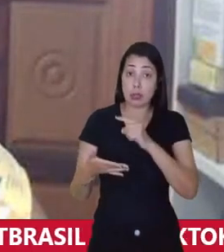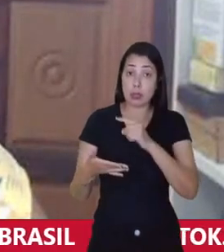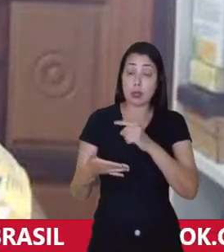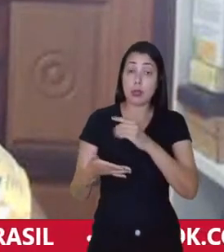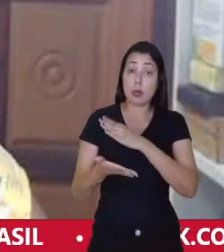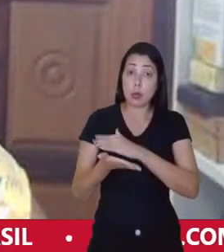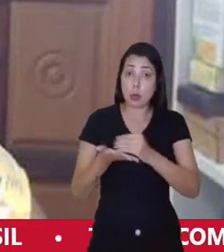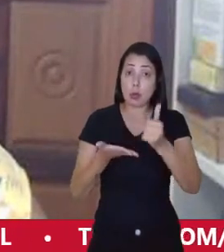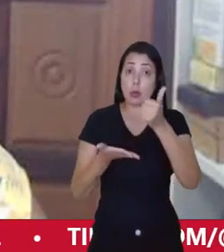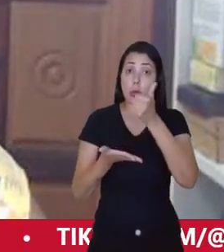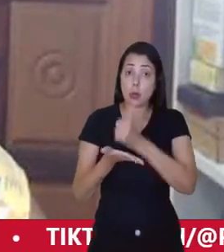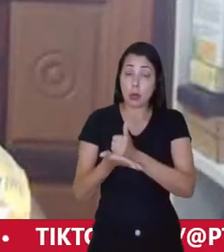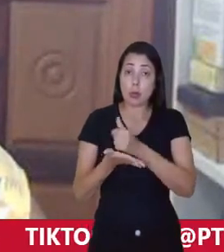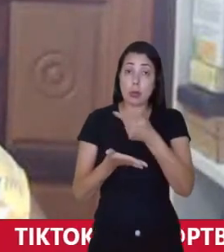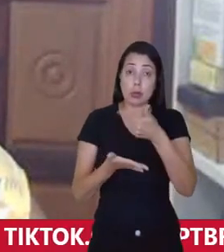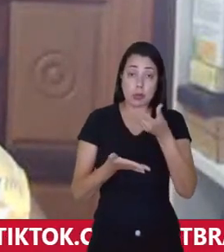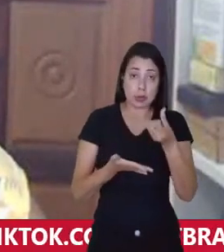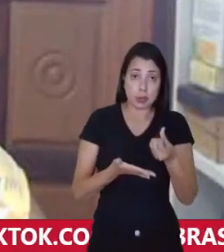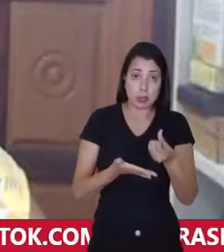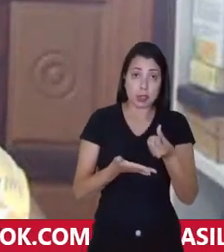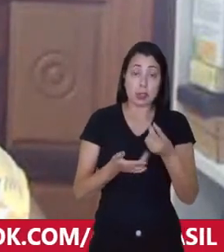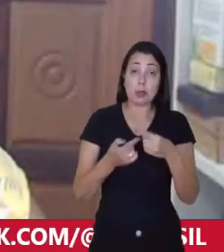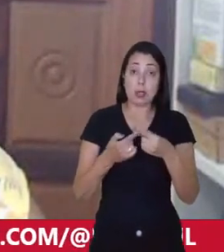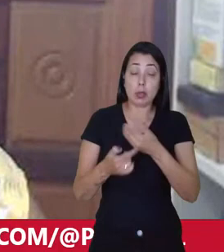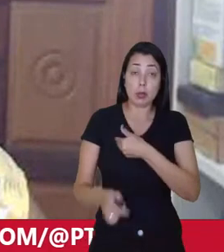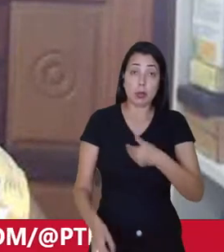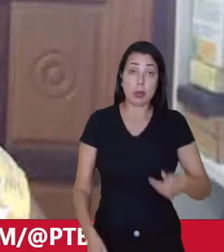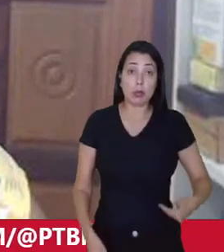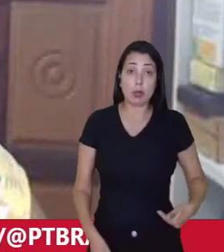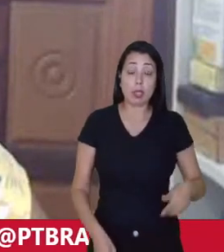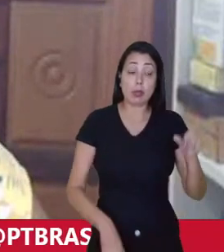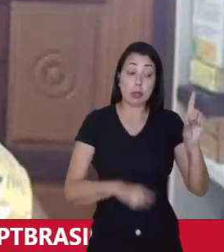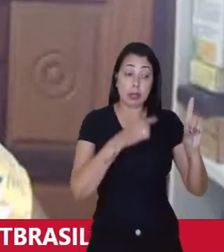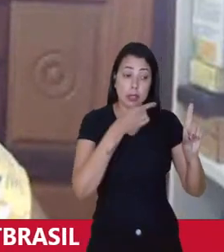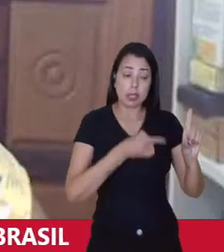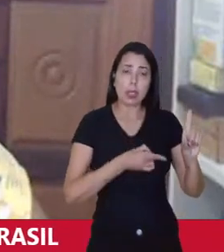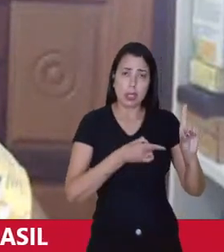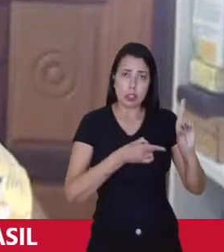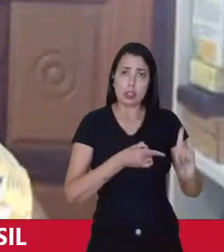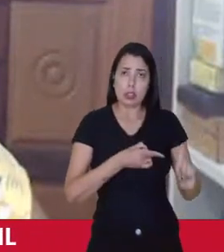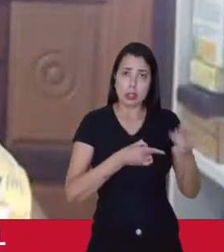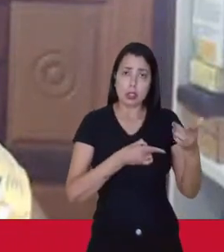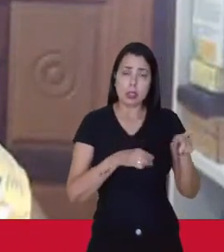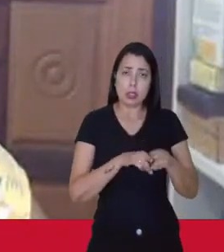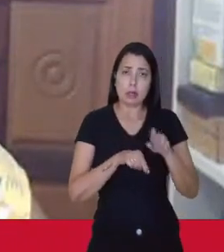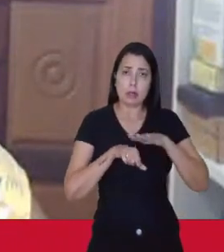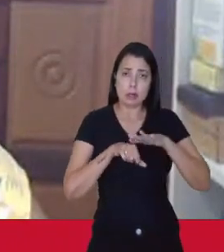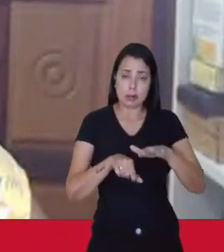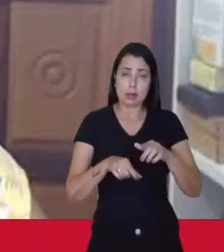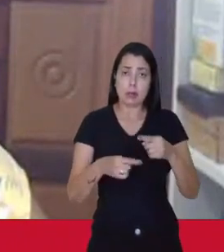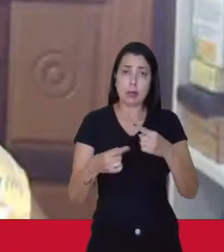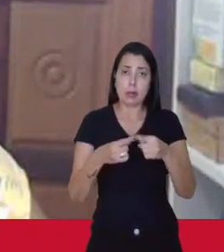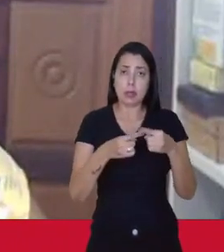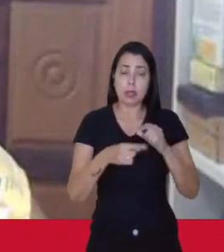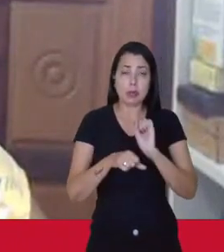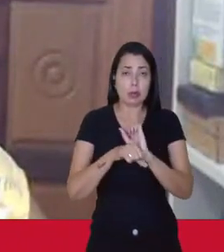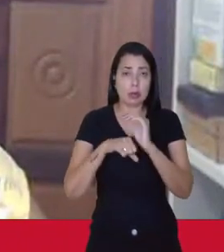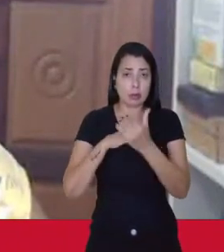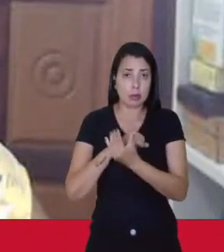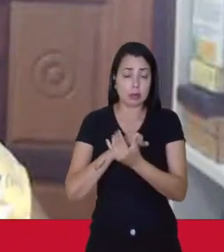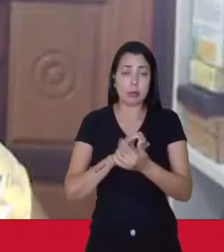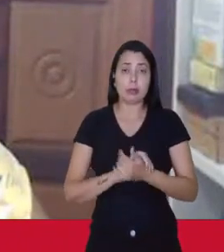de 2016, o atual desgoverno da extrema-direita e a pandemia em decorrência da